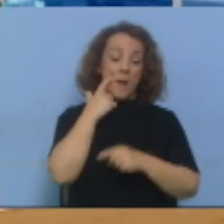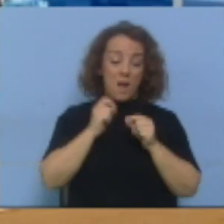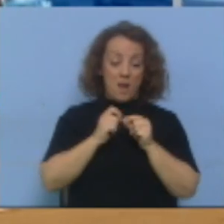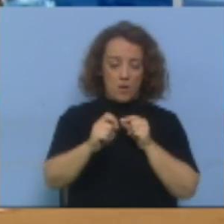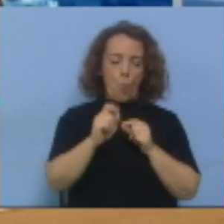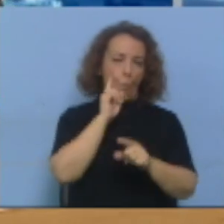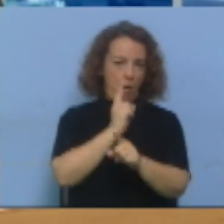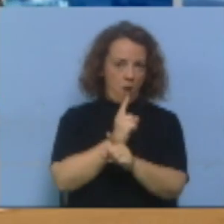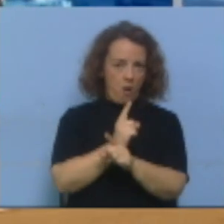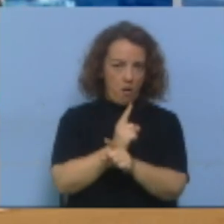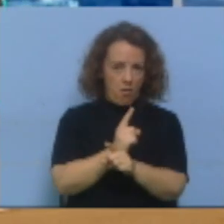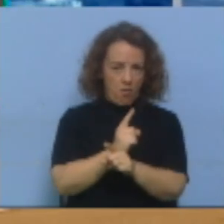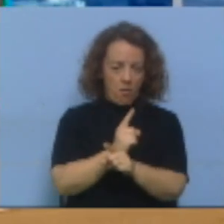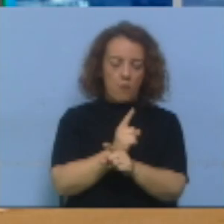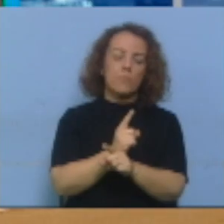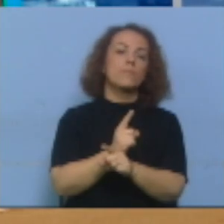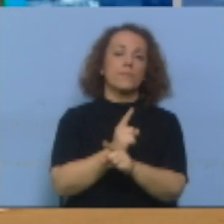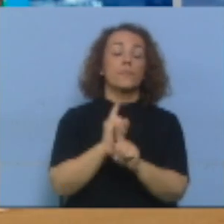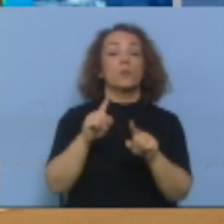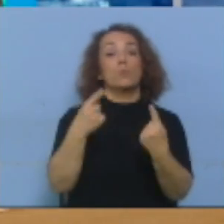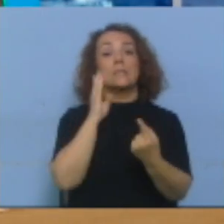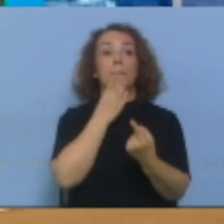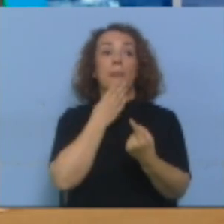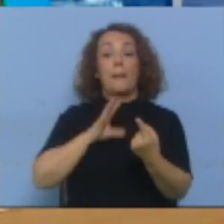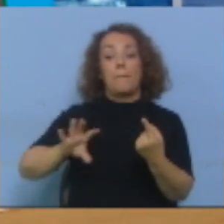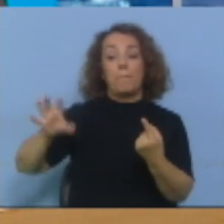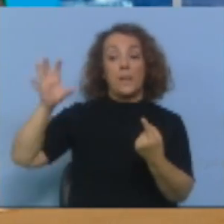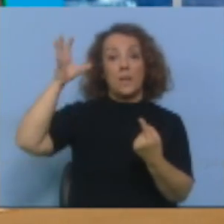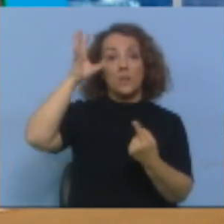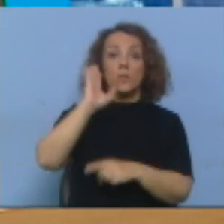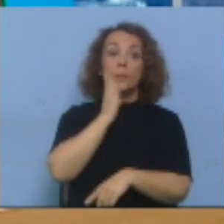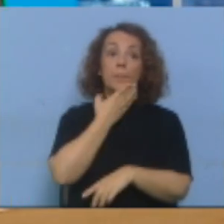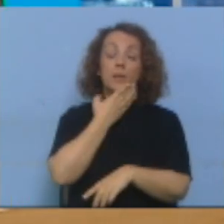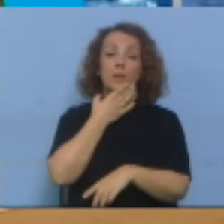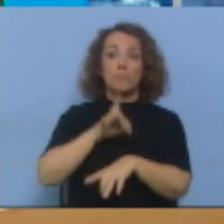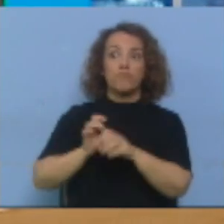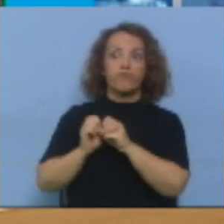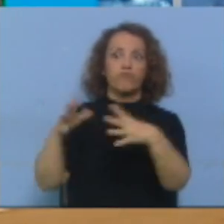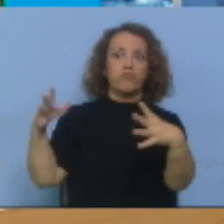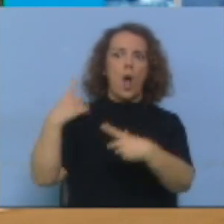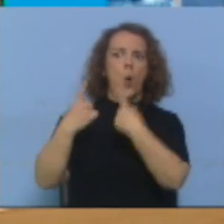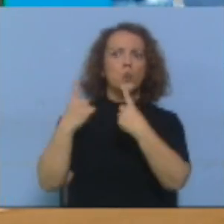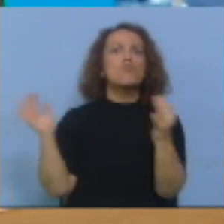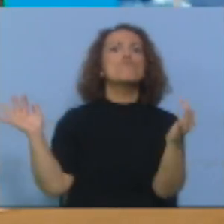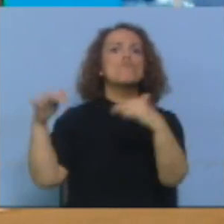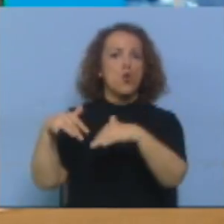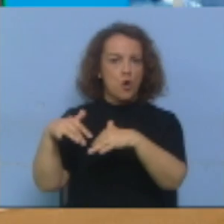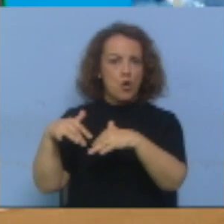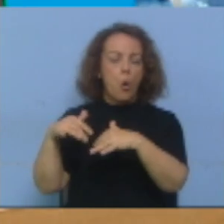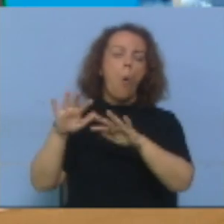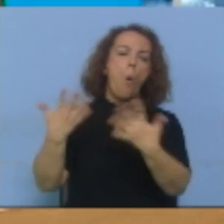que, e depois está a depender de vários países, conforme está a pandemia, alguns já se podem reunir, ou pelo menos